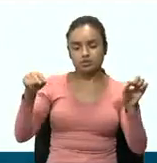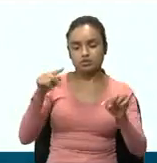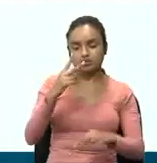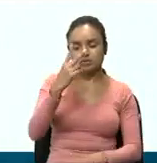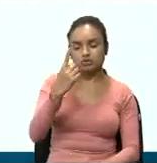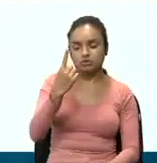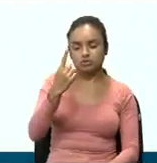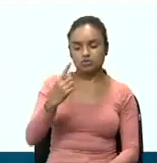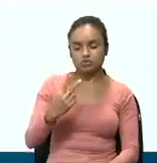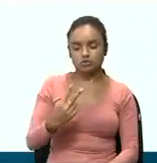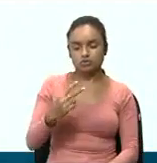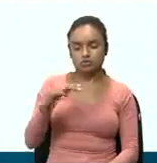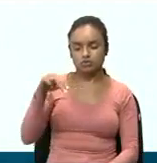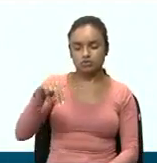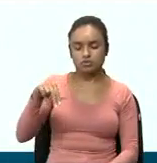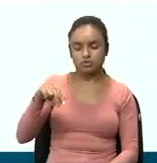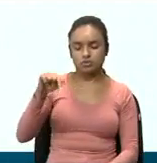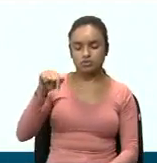limite